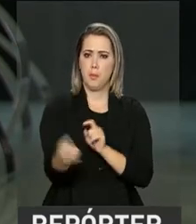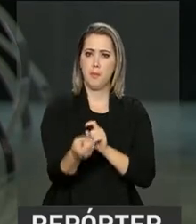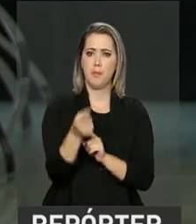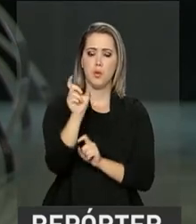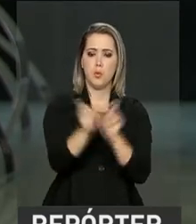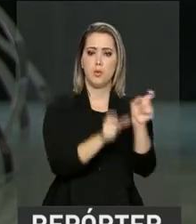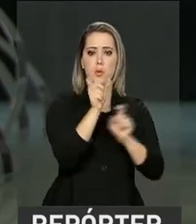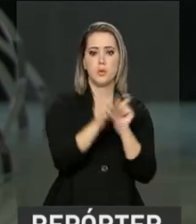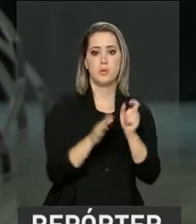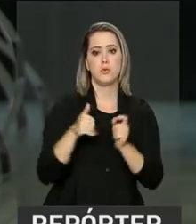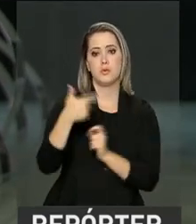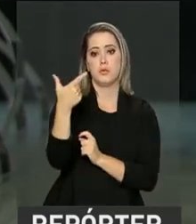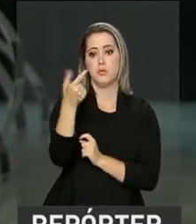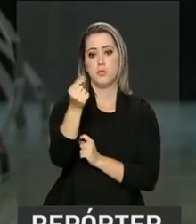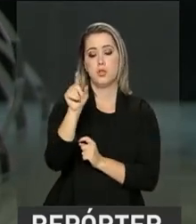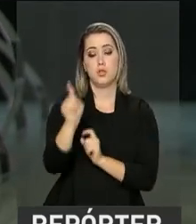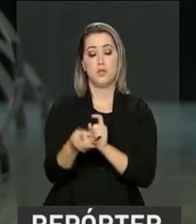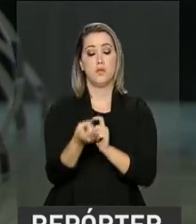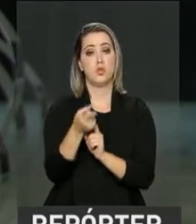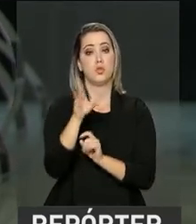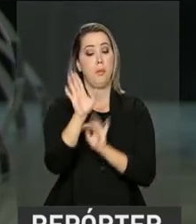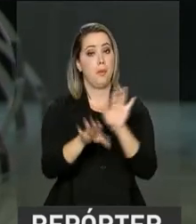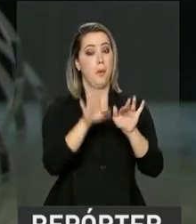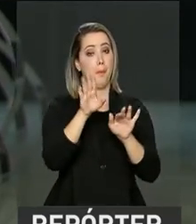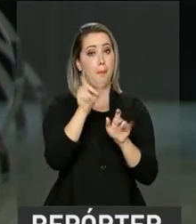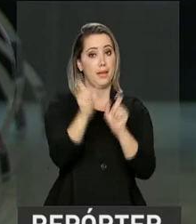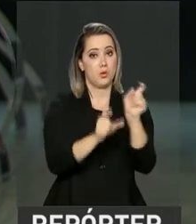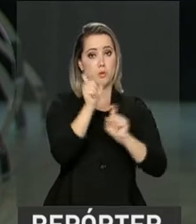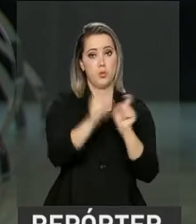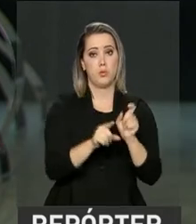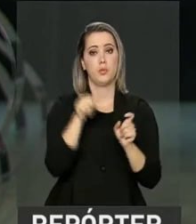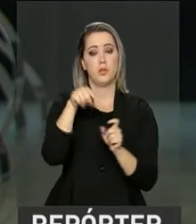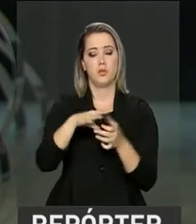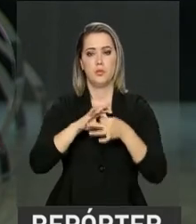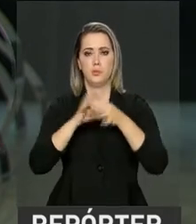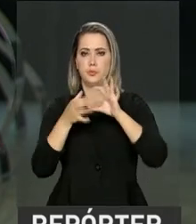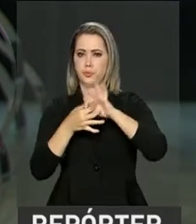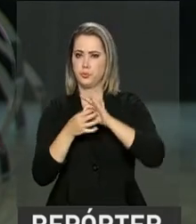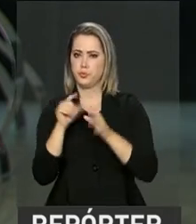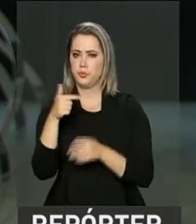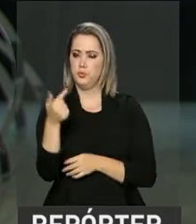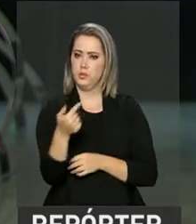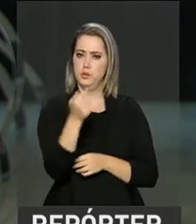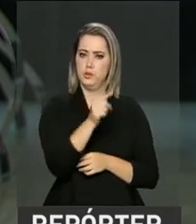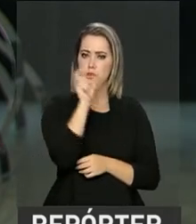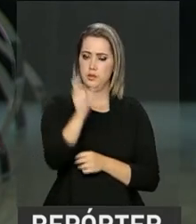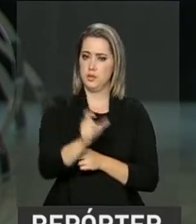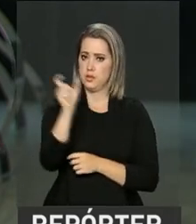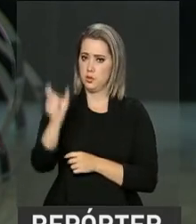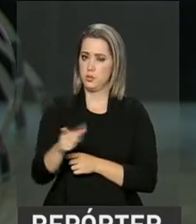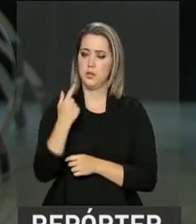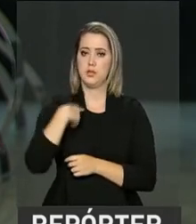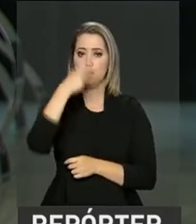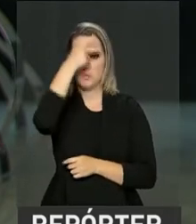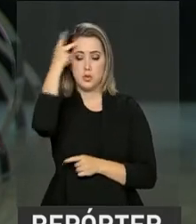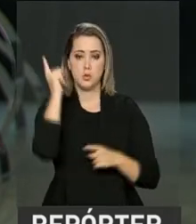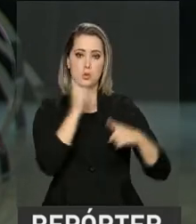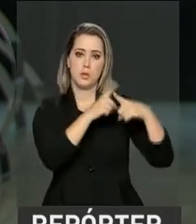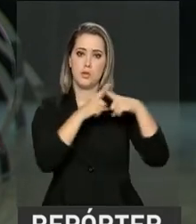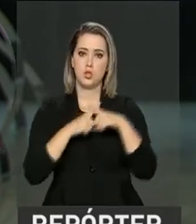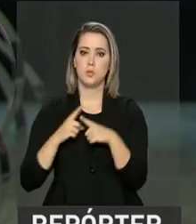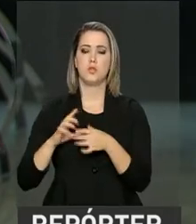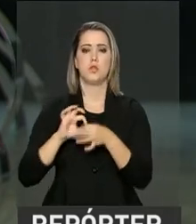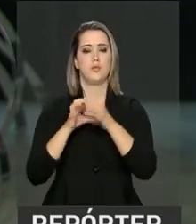de 20 mil atletas. Só nos Jogos Rio 2016, 77% dos atletas que disputaram a